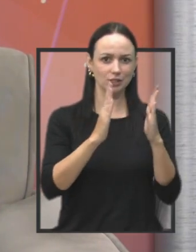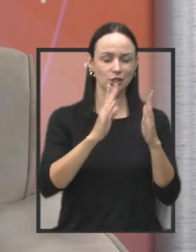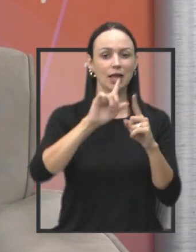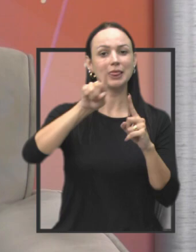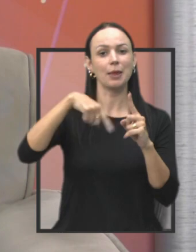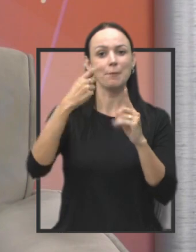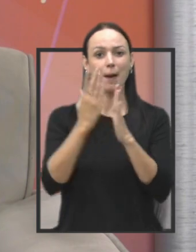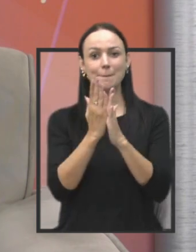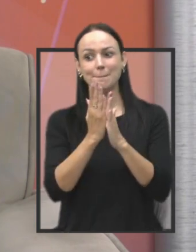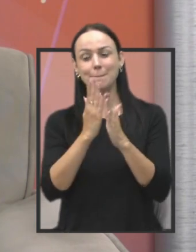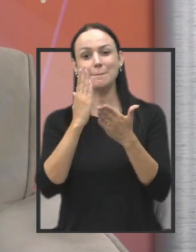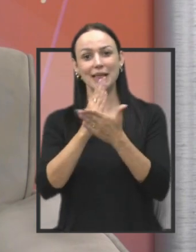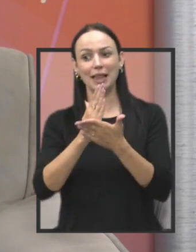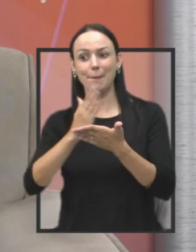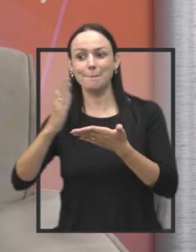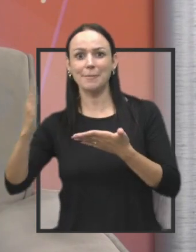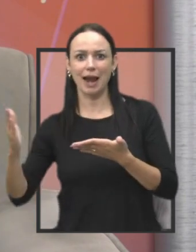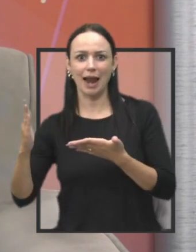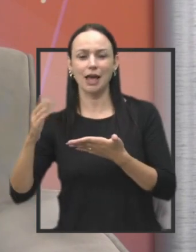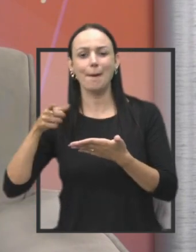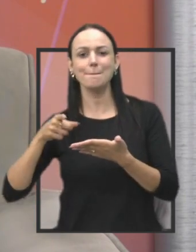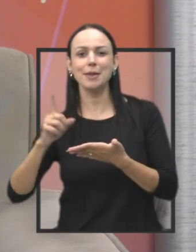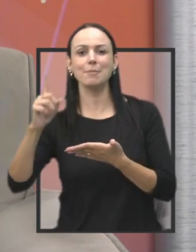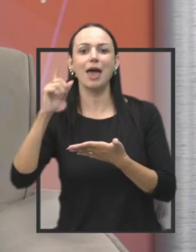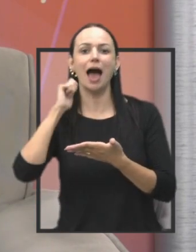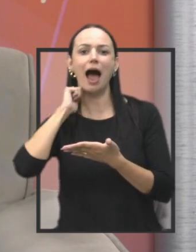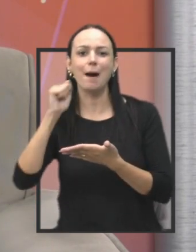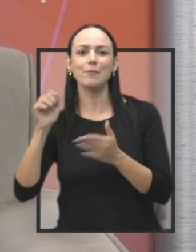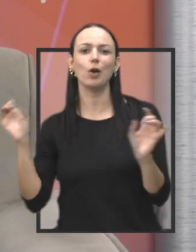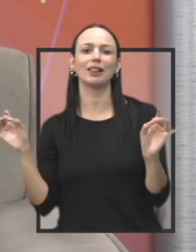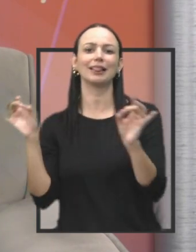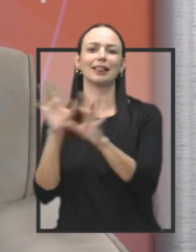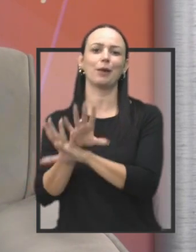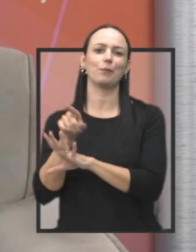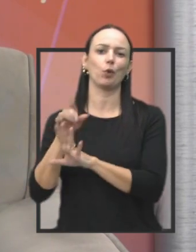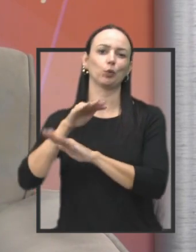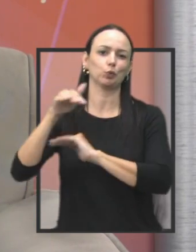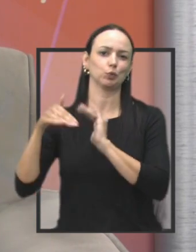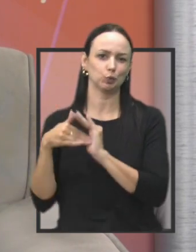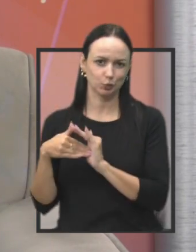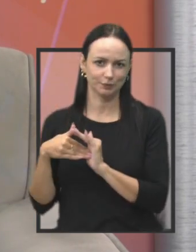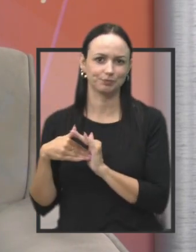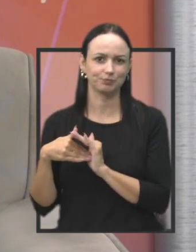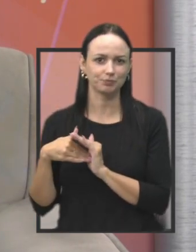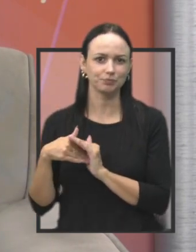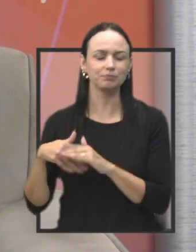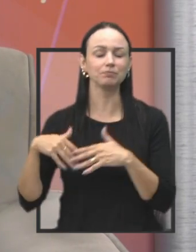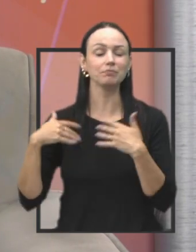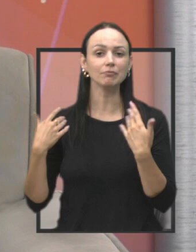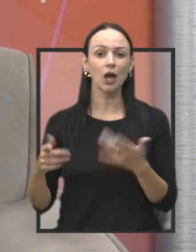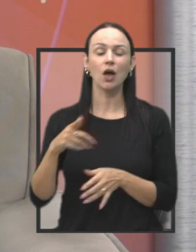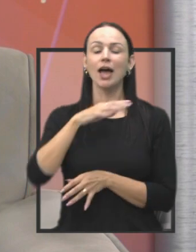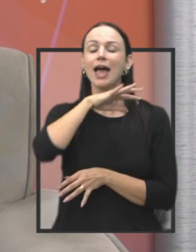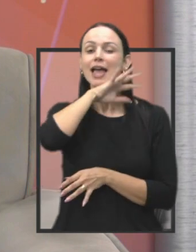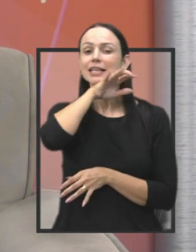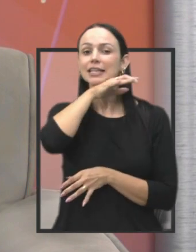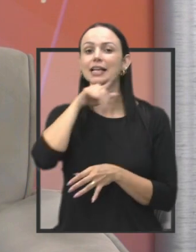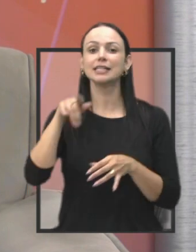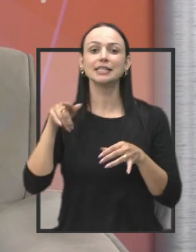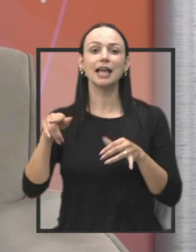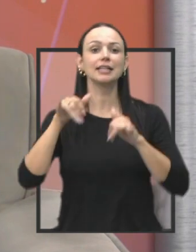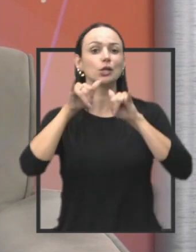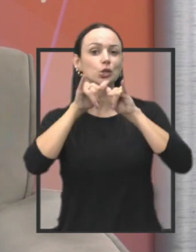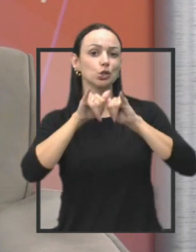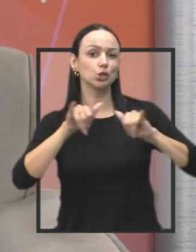etapa e em 1º de abril ela acabou, ela terminou esse serviço. Então a Receita